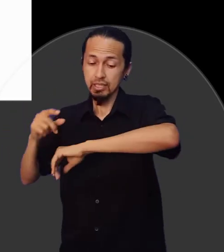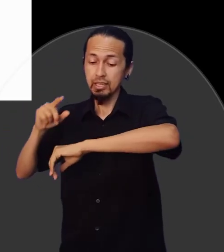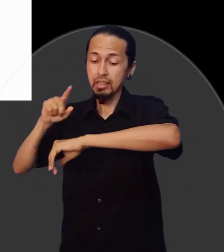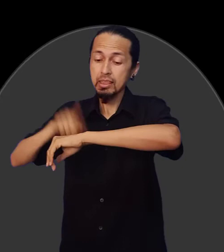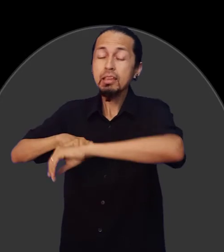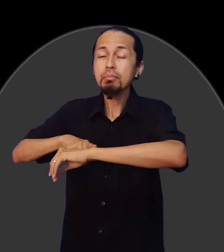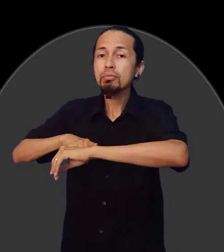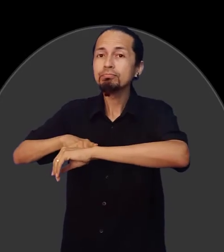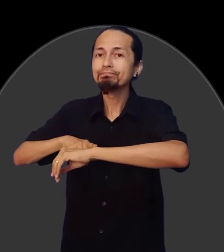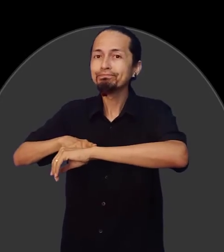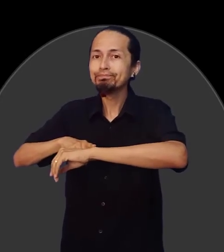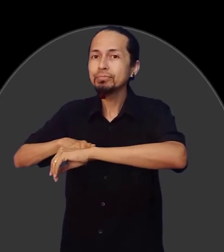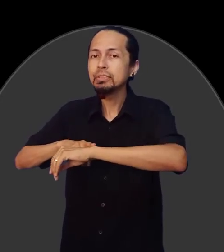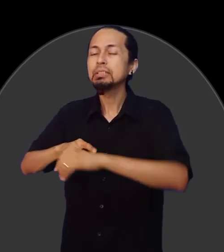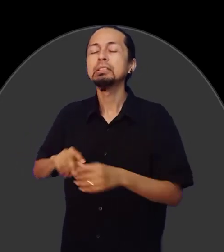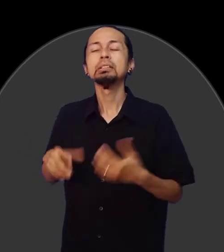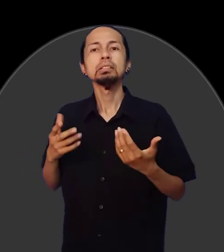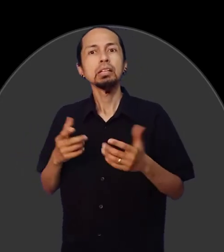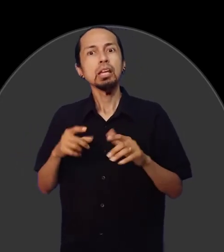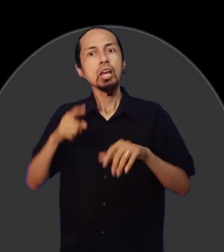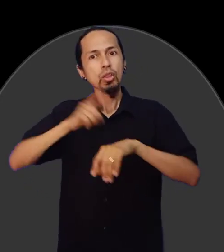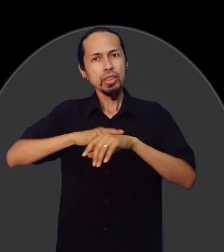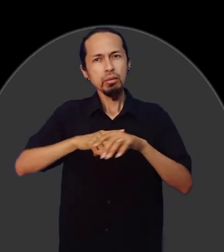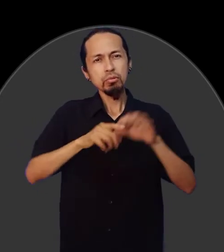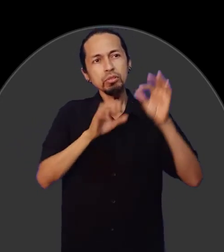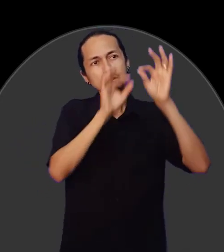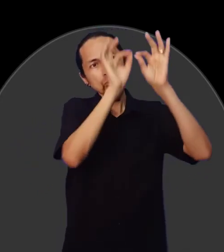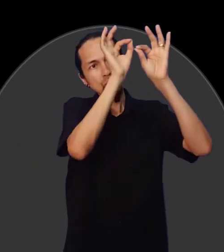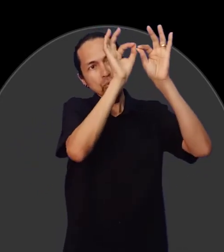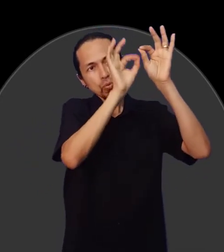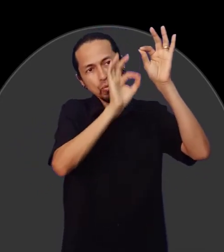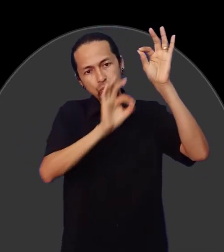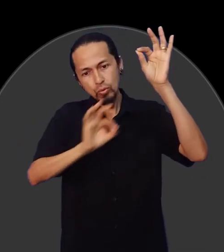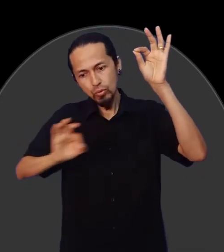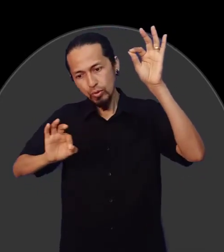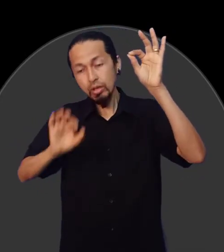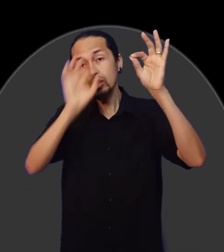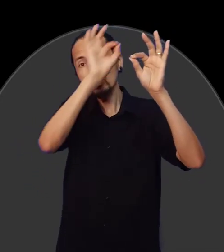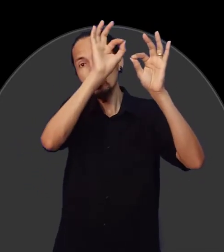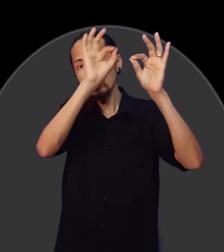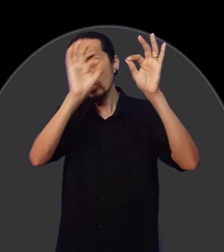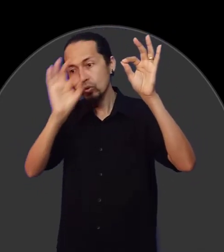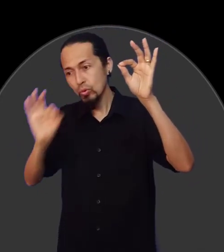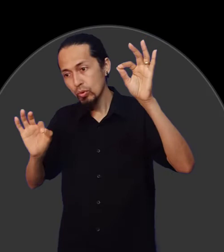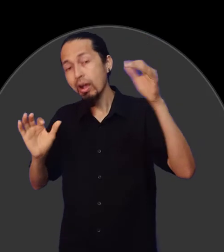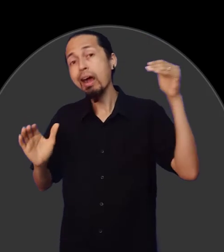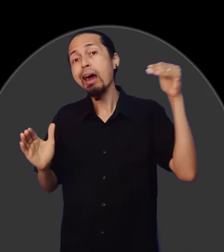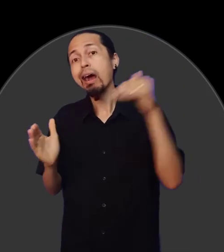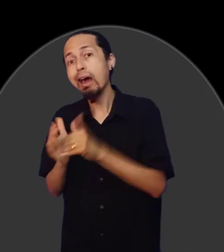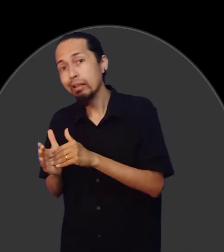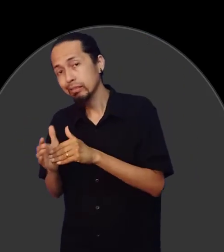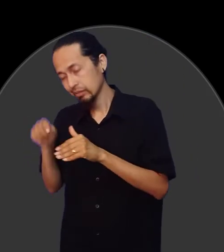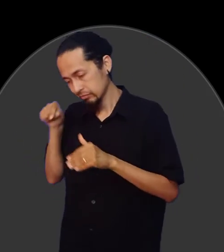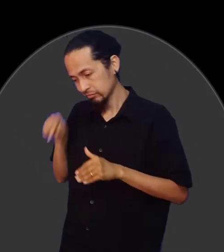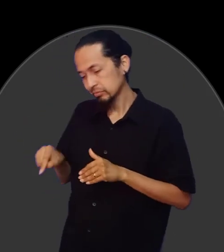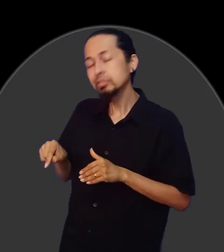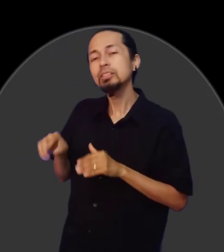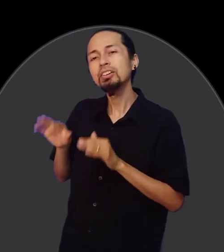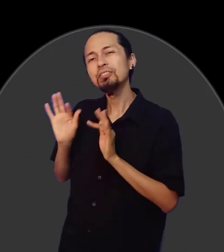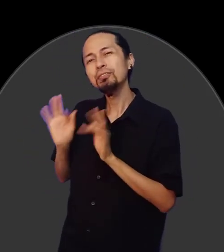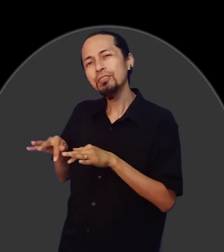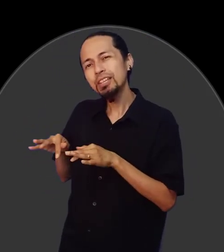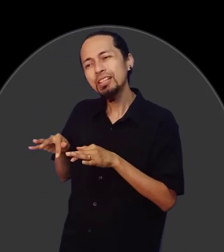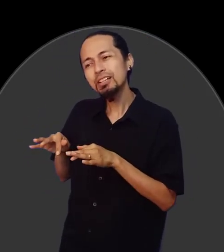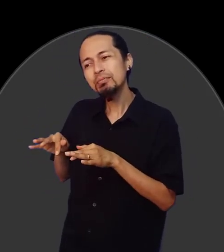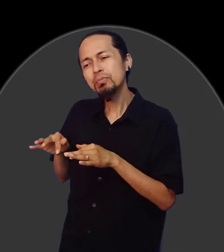qual o tempo que a partícula que se move sobre ela, pela ação da gravidade, até o seu ponto mais baixo,